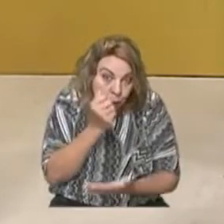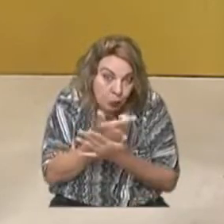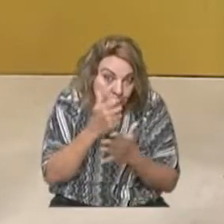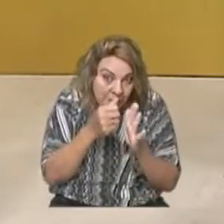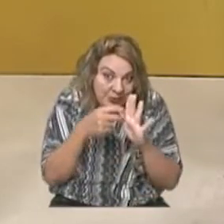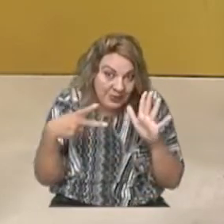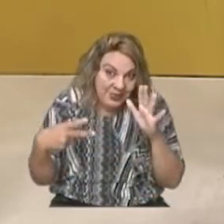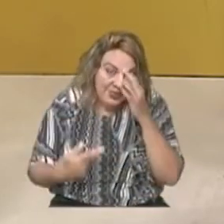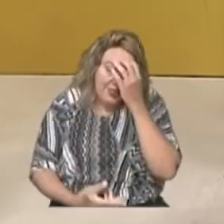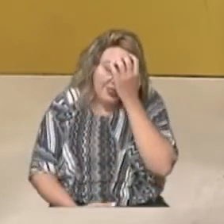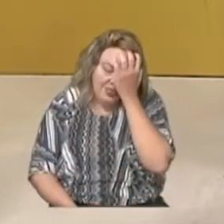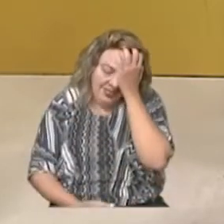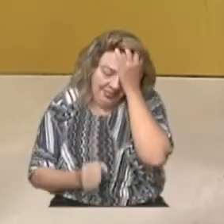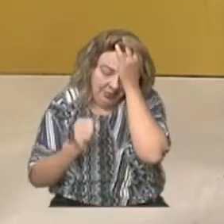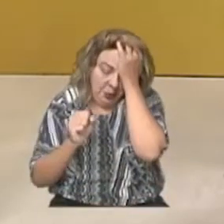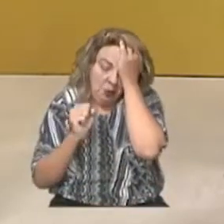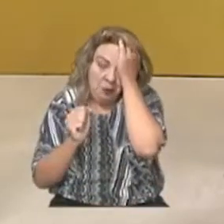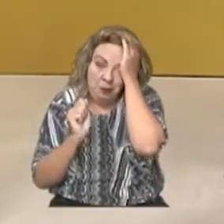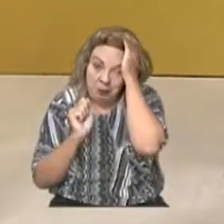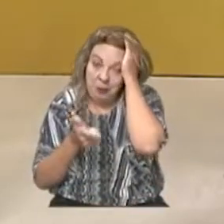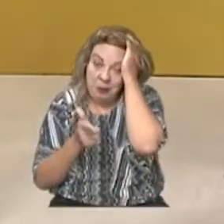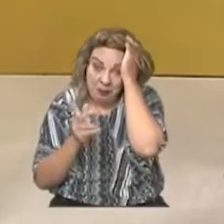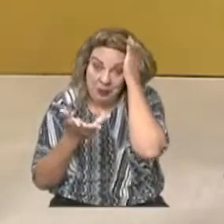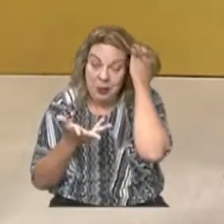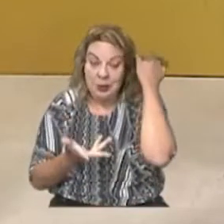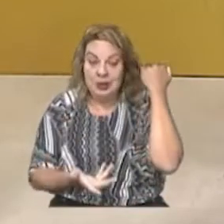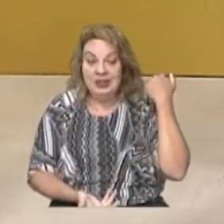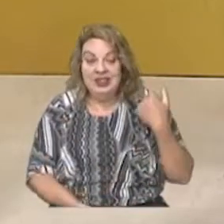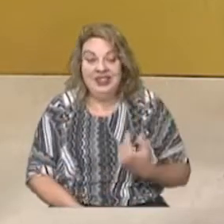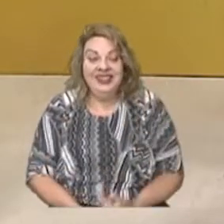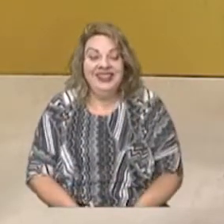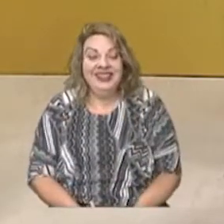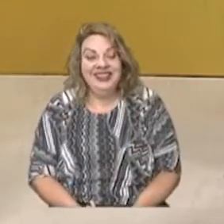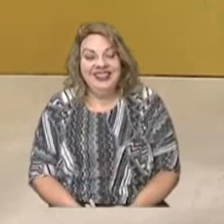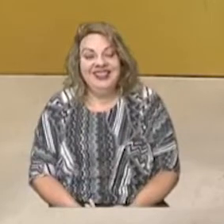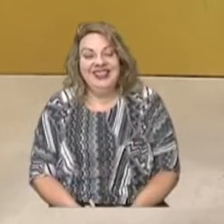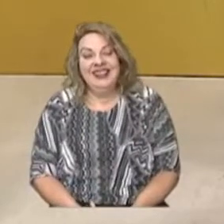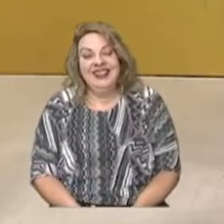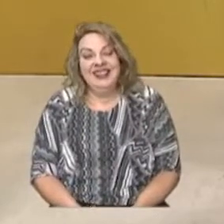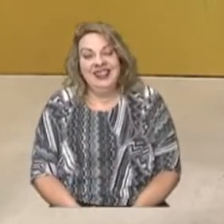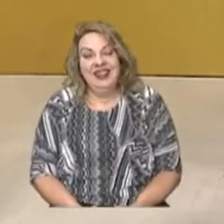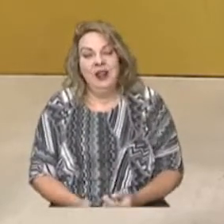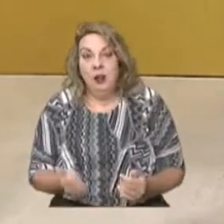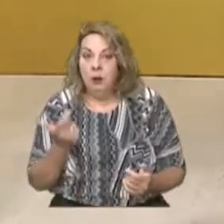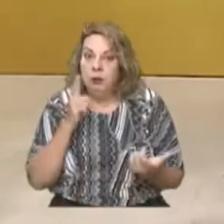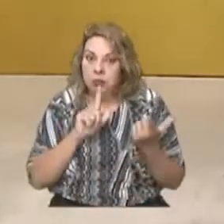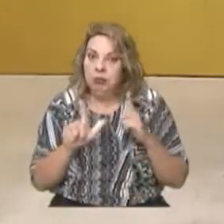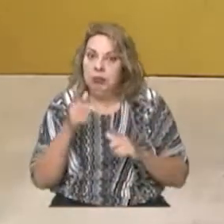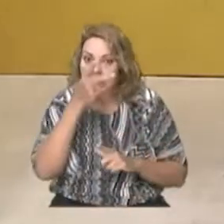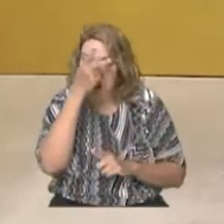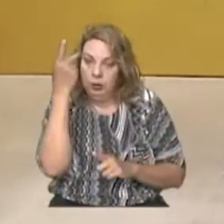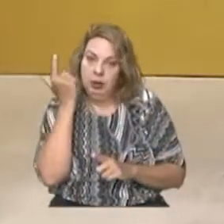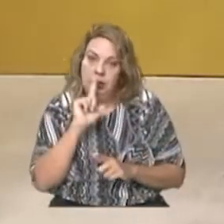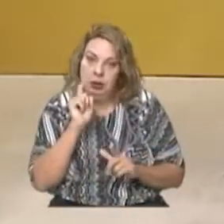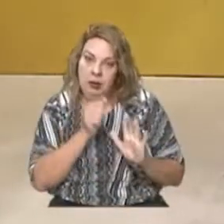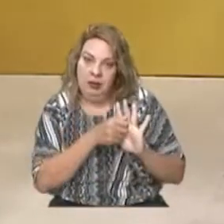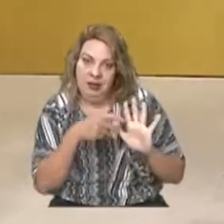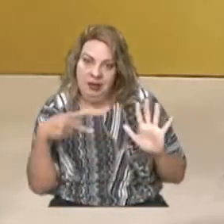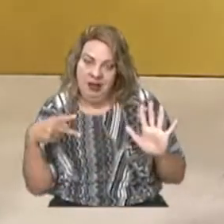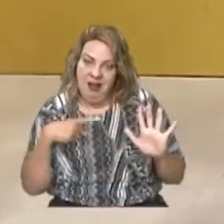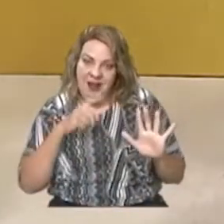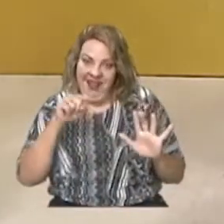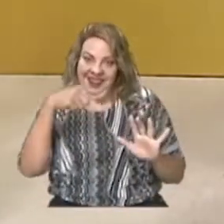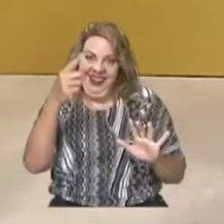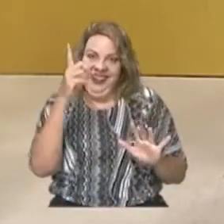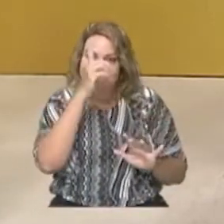pelo aplicativo, já pode adquirir. Muita gente hoje levou pelo aplicativo, tá? Verdade. Não foi, Júnior? E aí, ó, domingo que vem essa chuva de